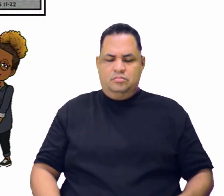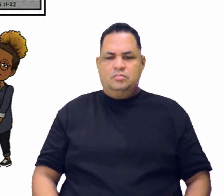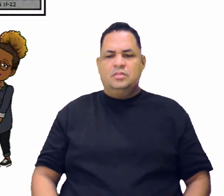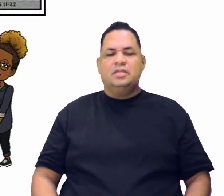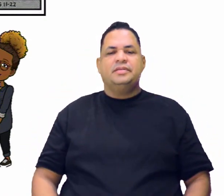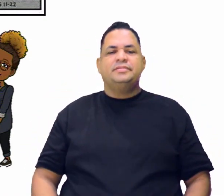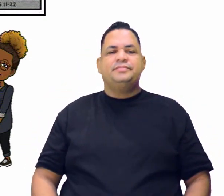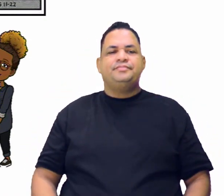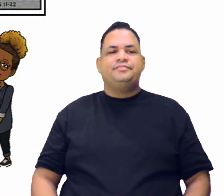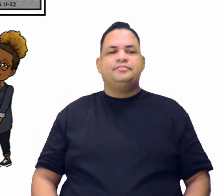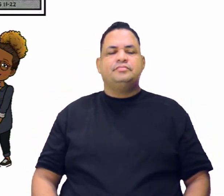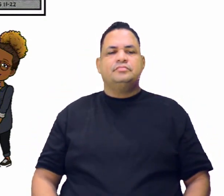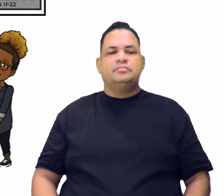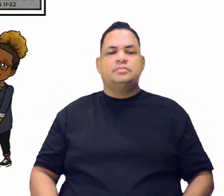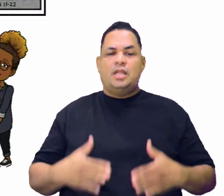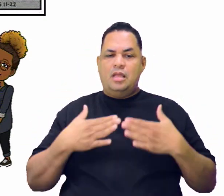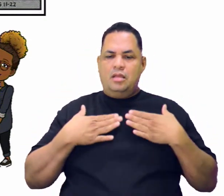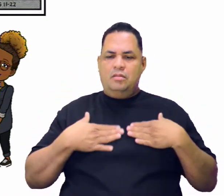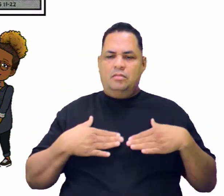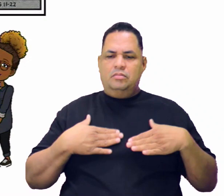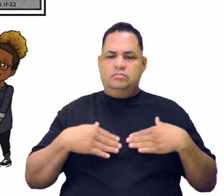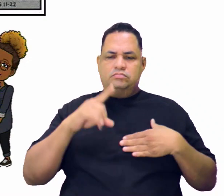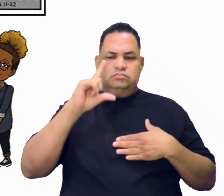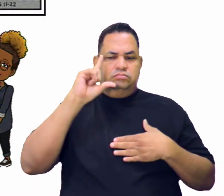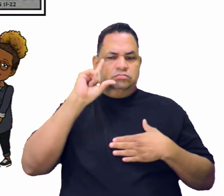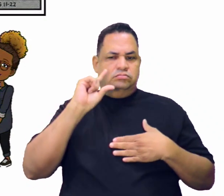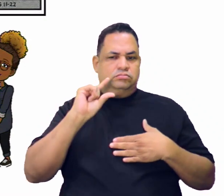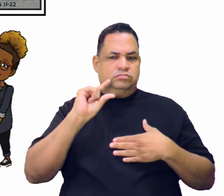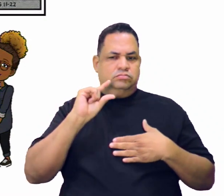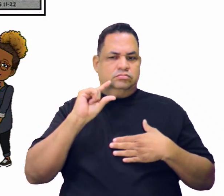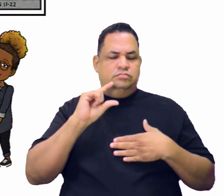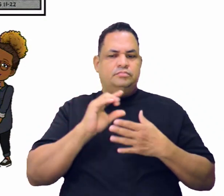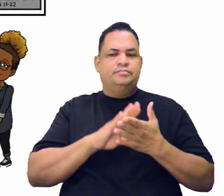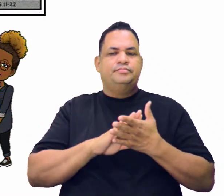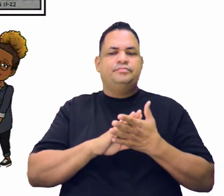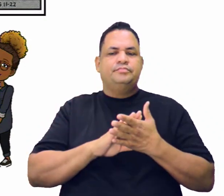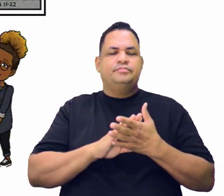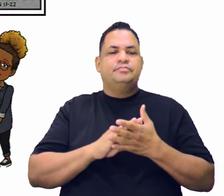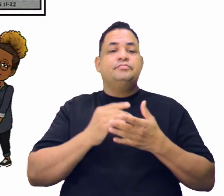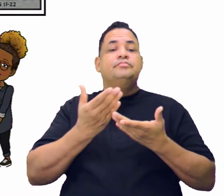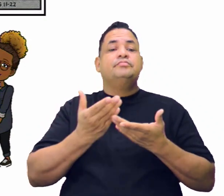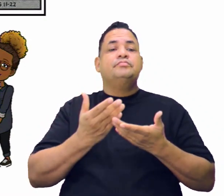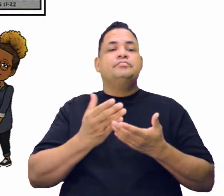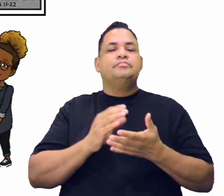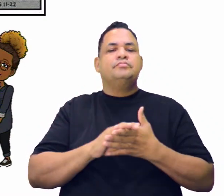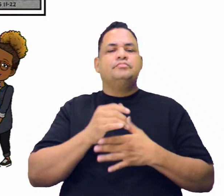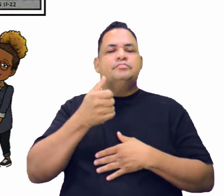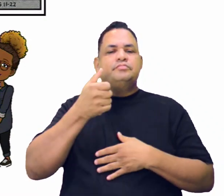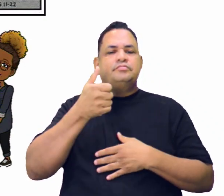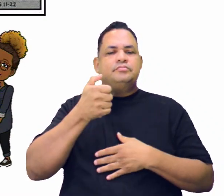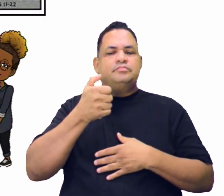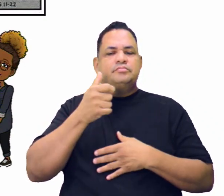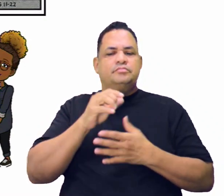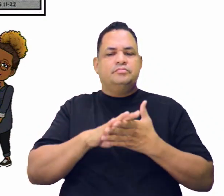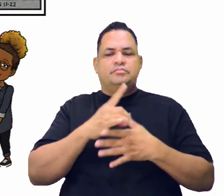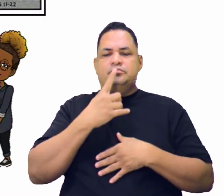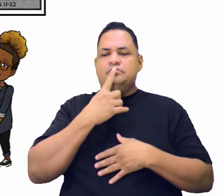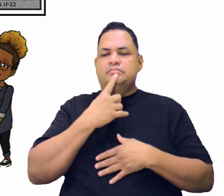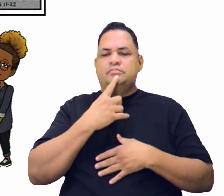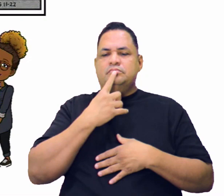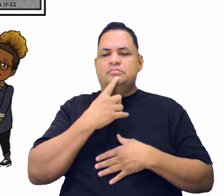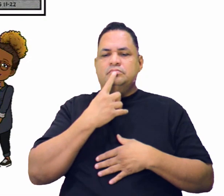Calma só um pouquinho. Cadê a caneta? Tá aqui, canetinha vermelha.